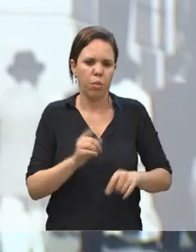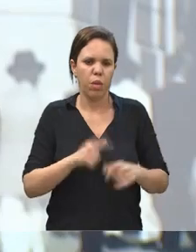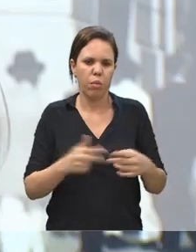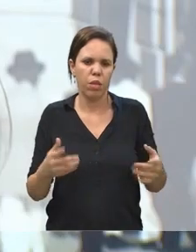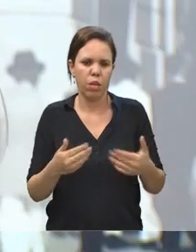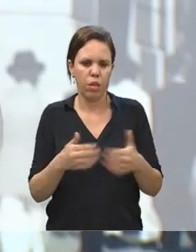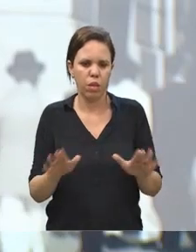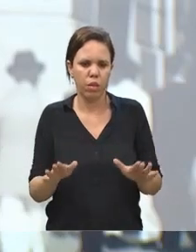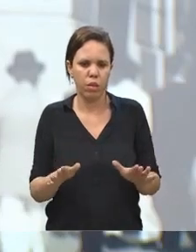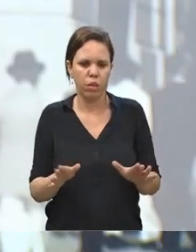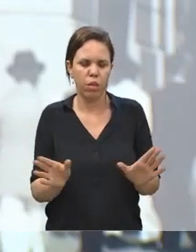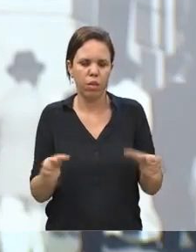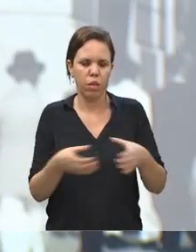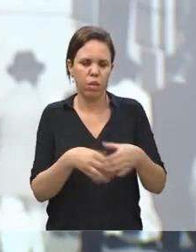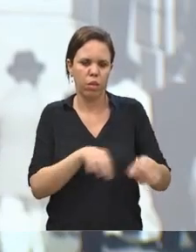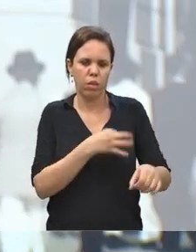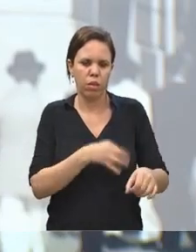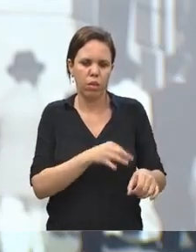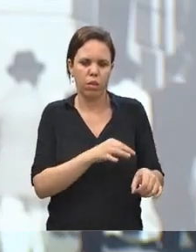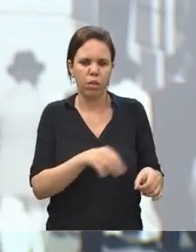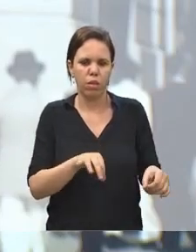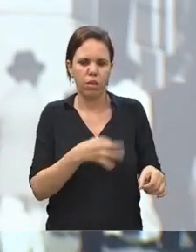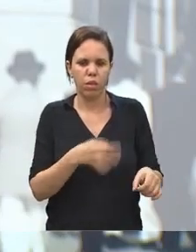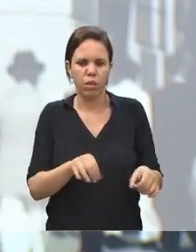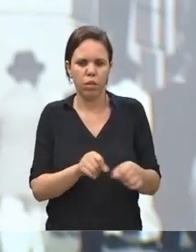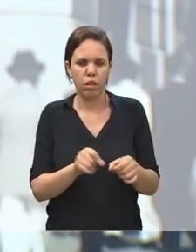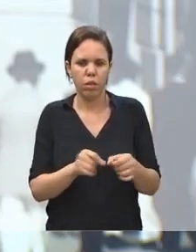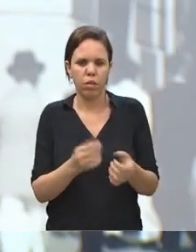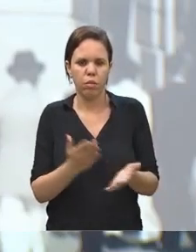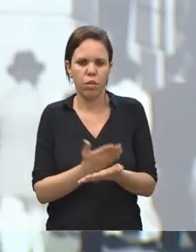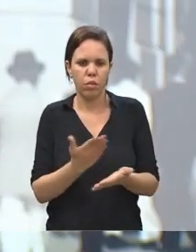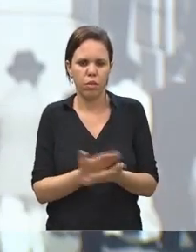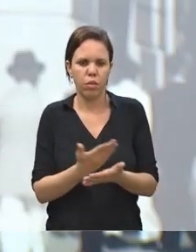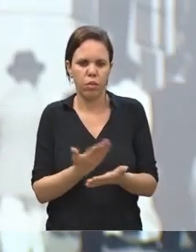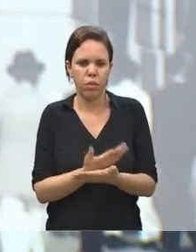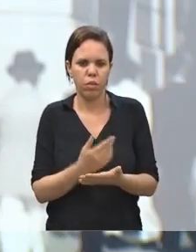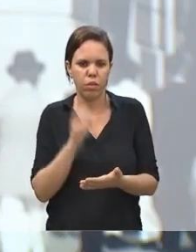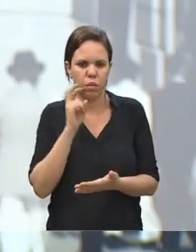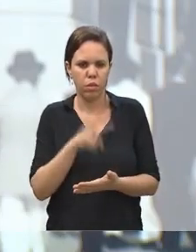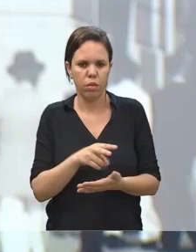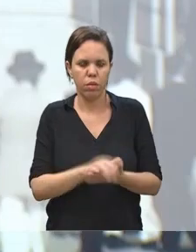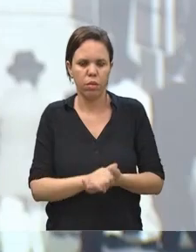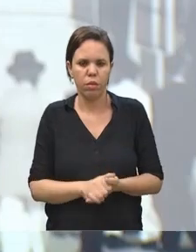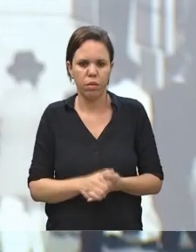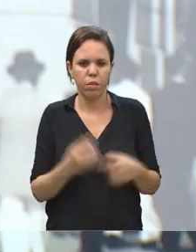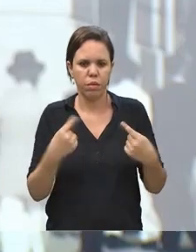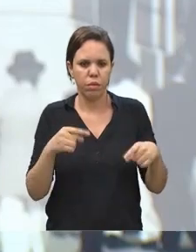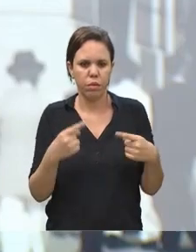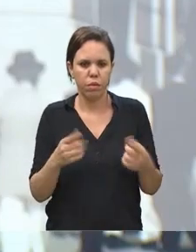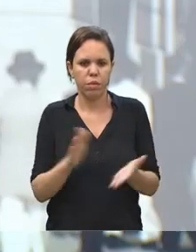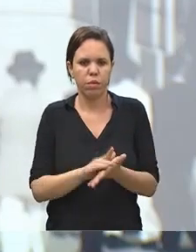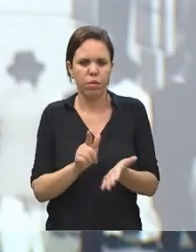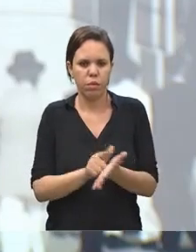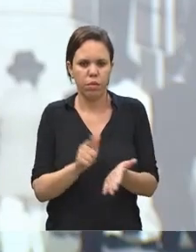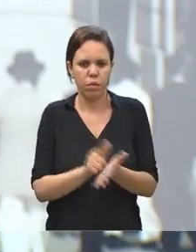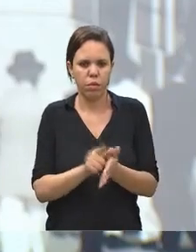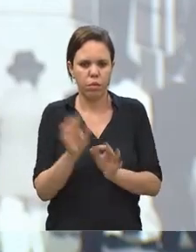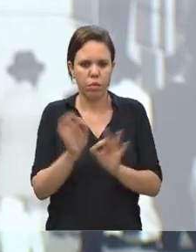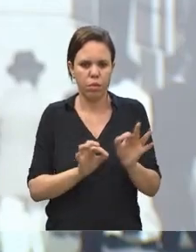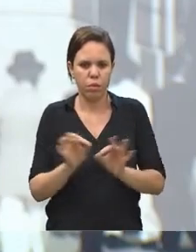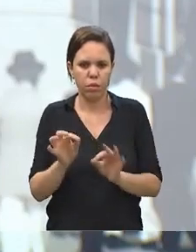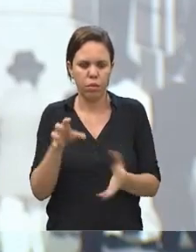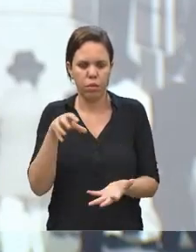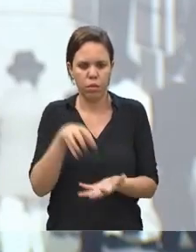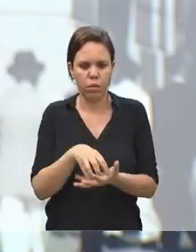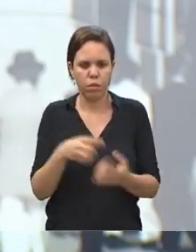o material e disponibiliza para a orquestra tocar em cada uma daquelas pastas que todo mundo nos concertos vê. Músico virando papel, foi